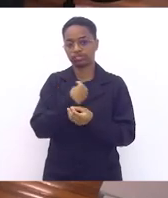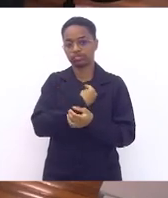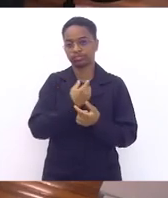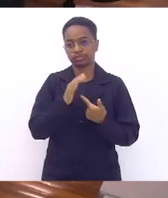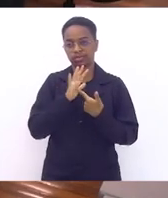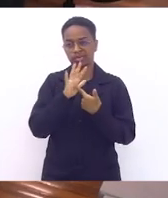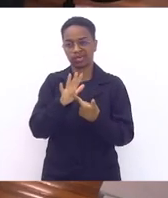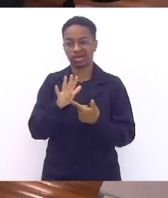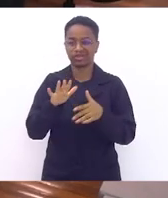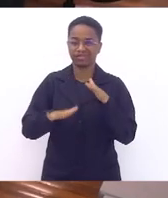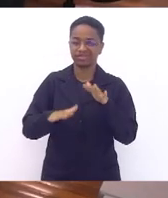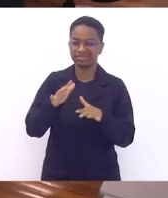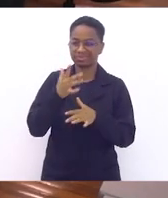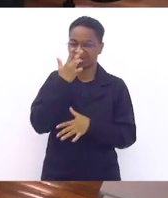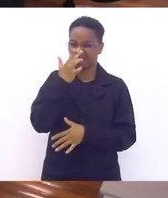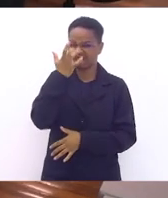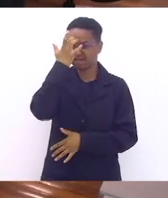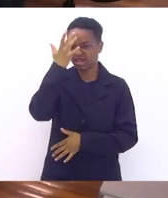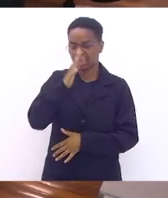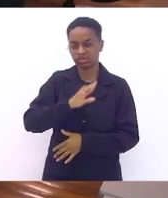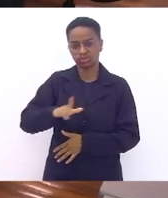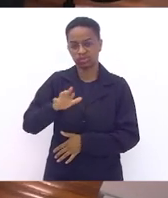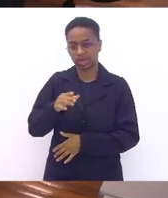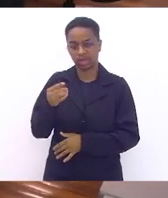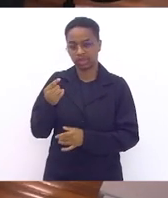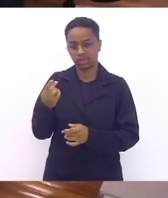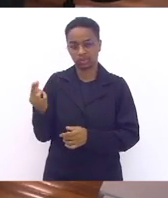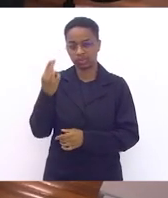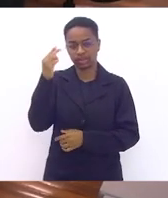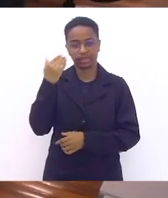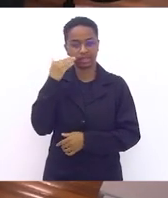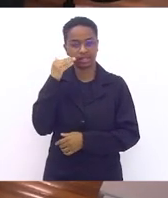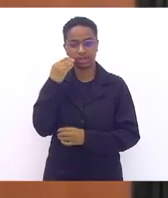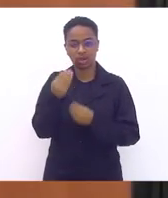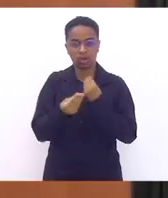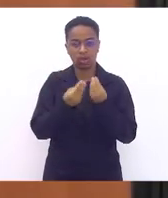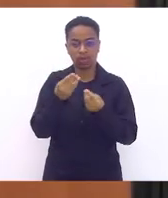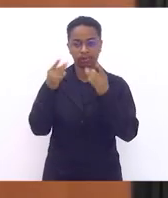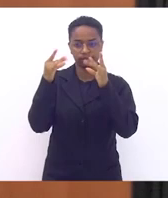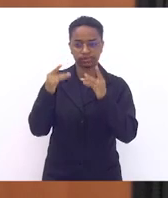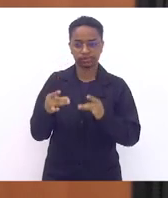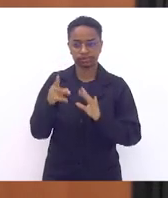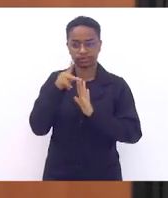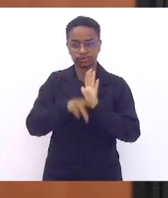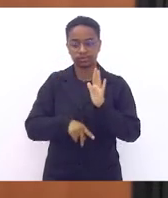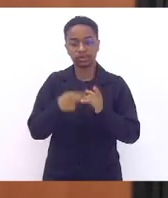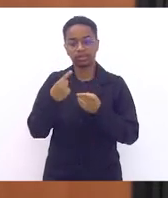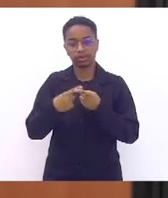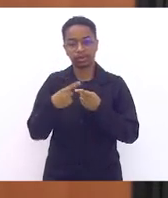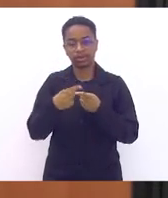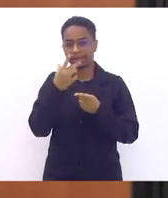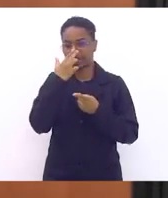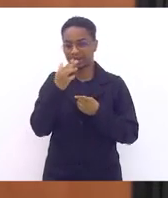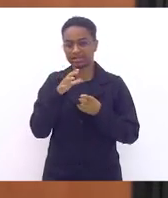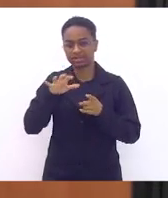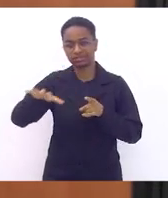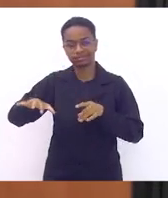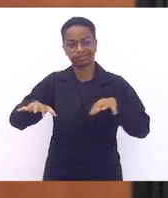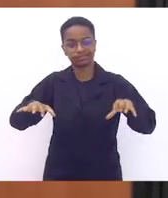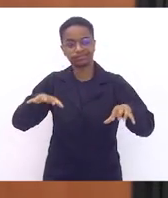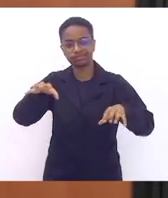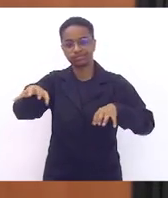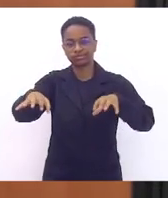nem sempre é muito fácil da gente entender a totalidade do projeto, porque ela, de alguma forma, é segmentada. Um